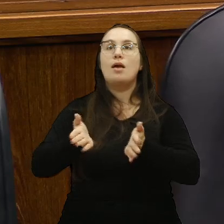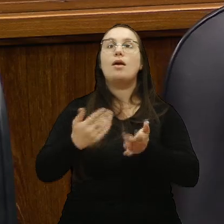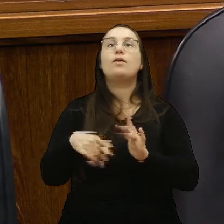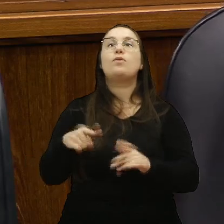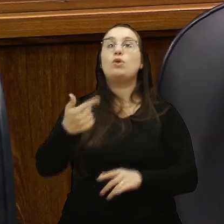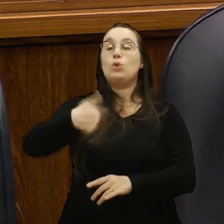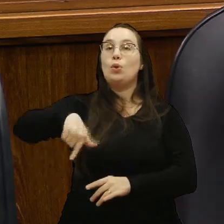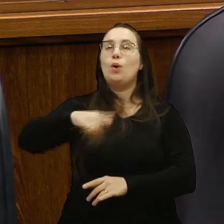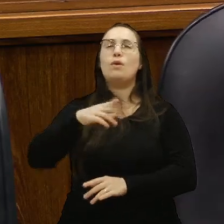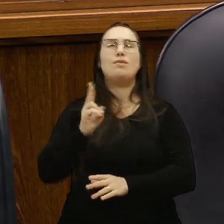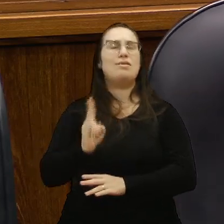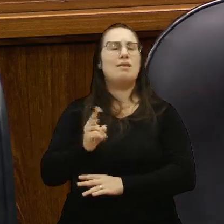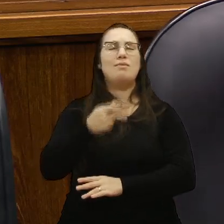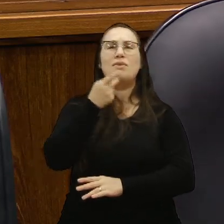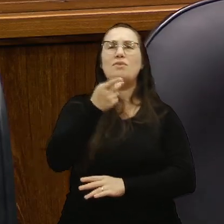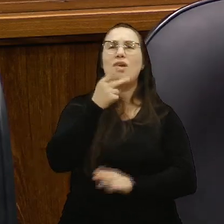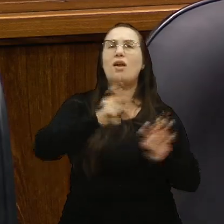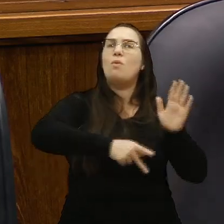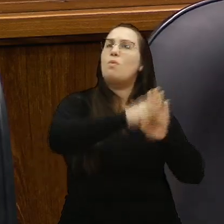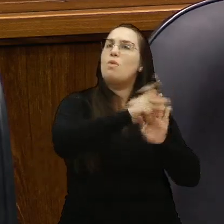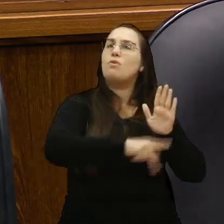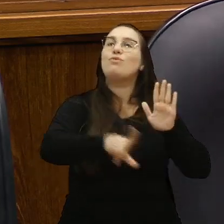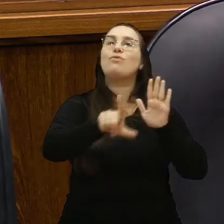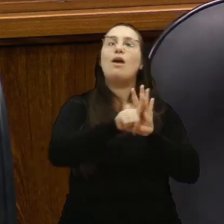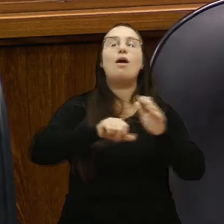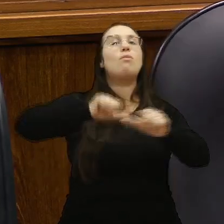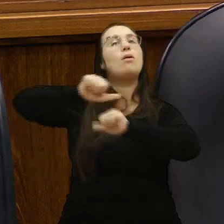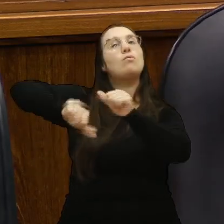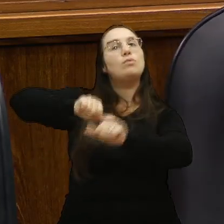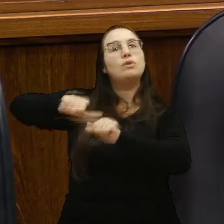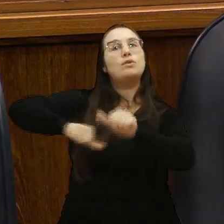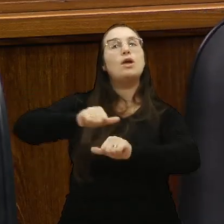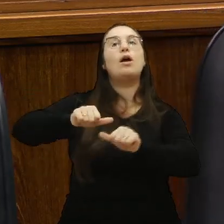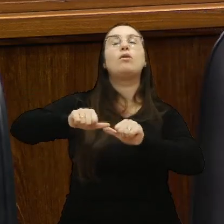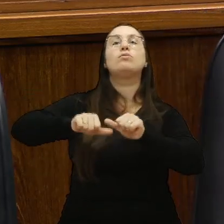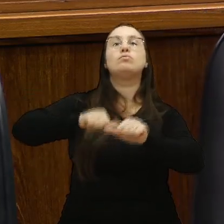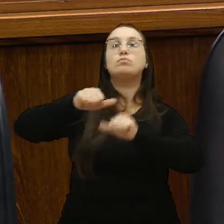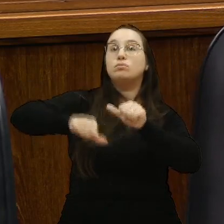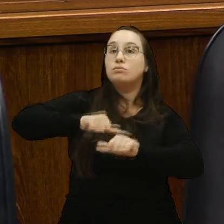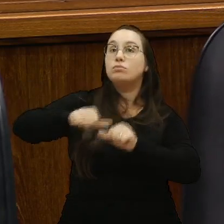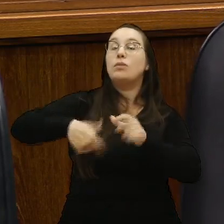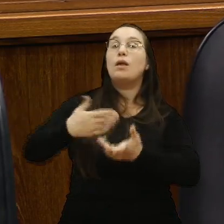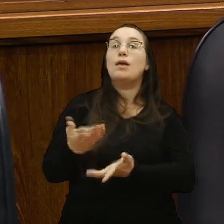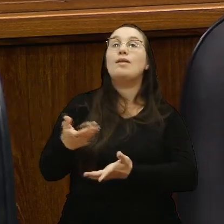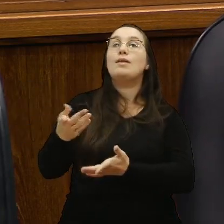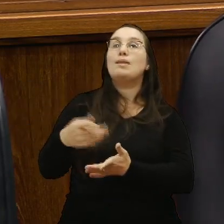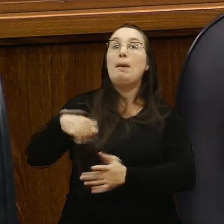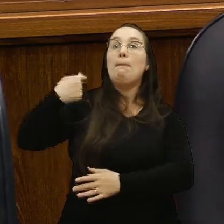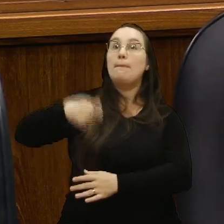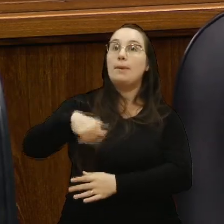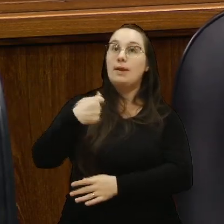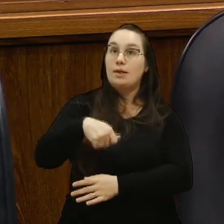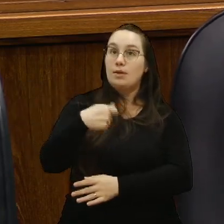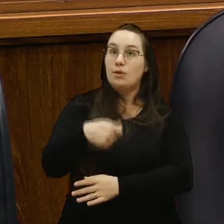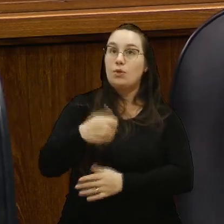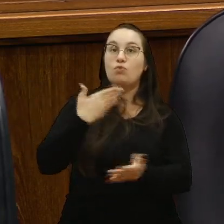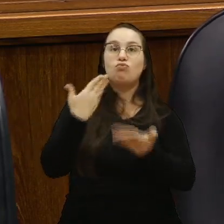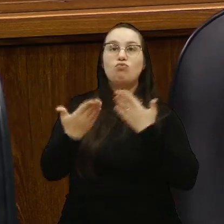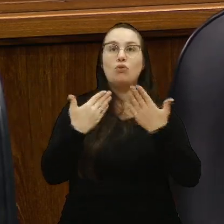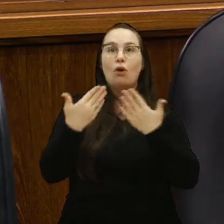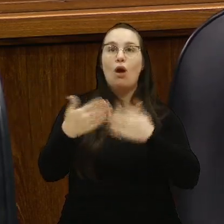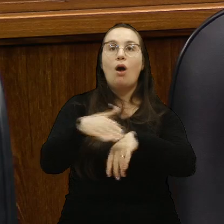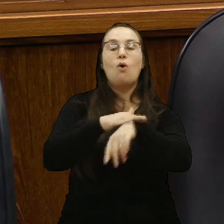gente sempre que fala de um projeto de lei, de uma mudança, de uma alteração, traz a necessidade do diálogo com